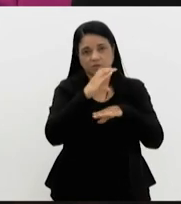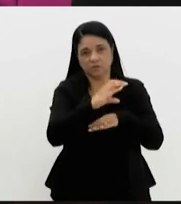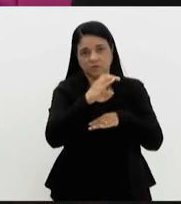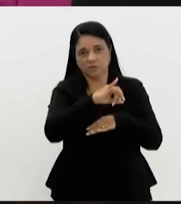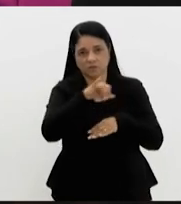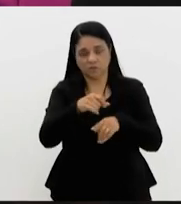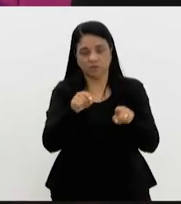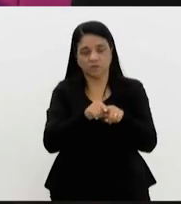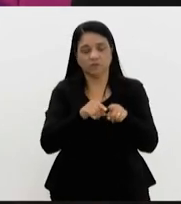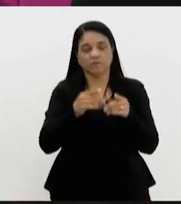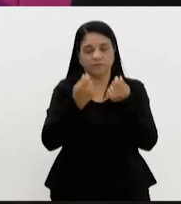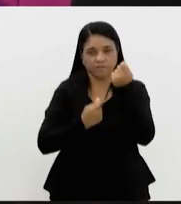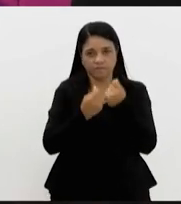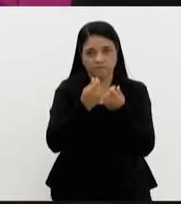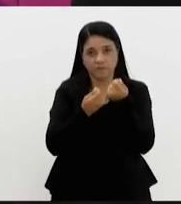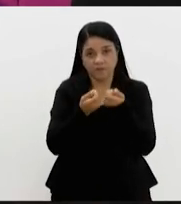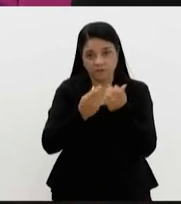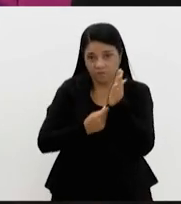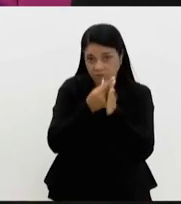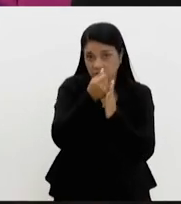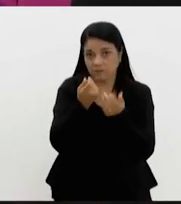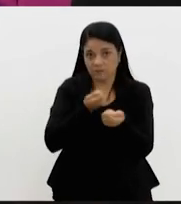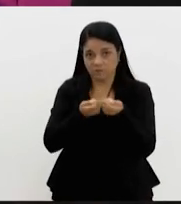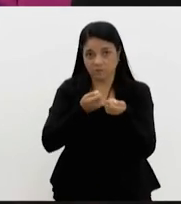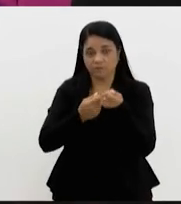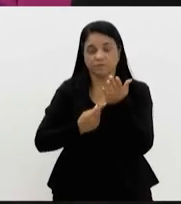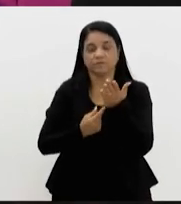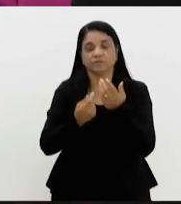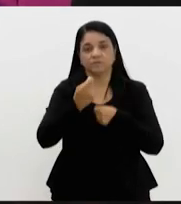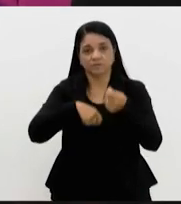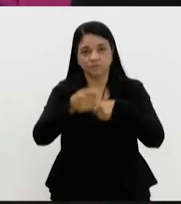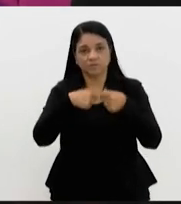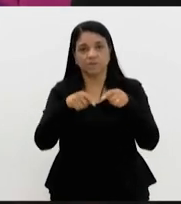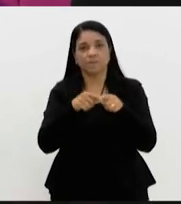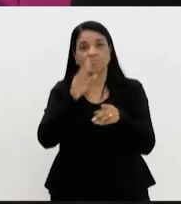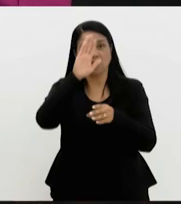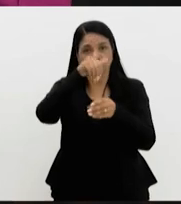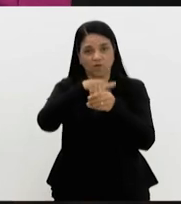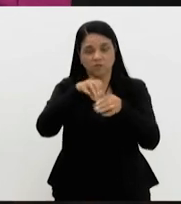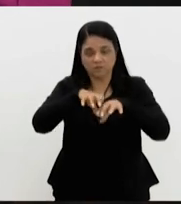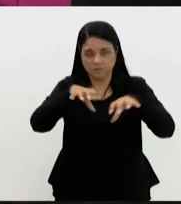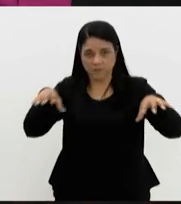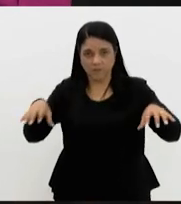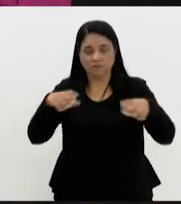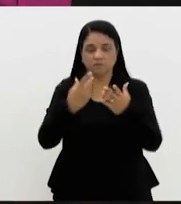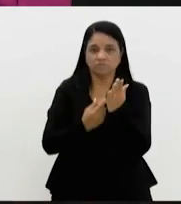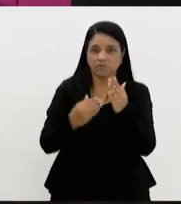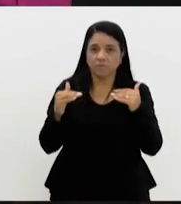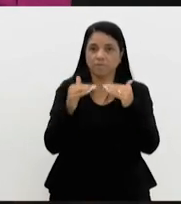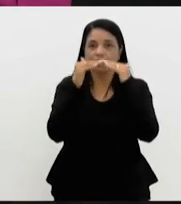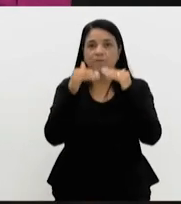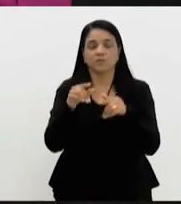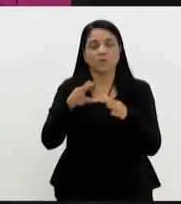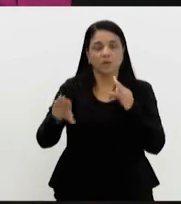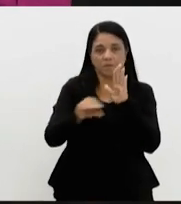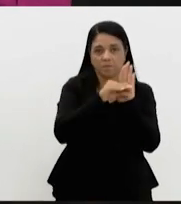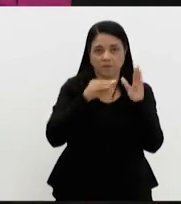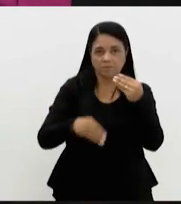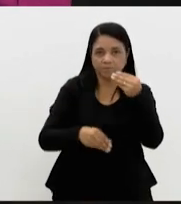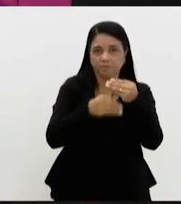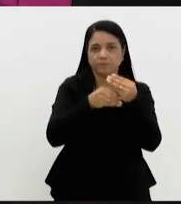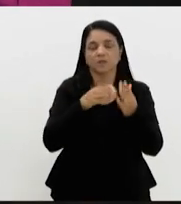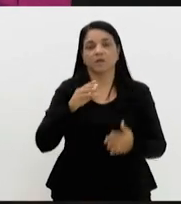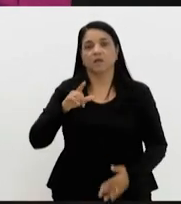orçamento, fiscalização financeira e controle favorável, com voto em separado favorável, com a emenda do deputado